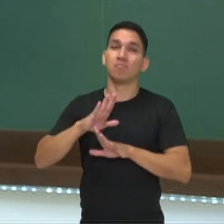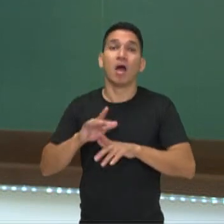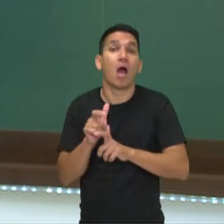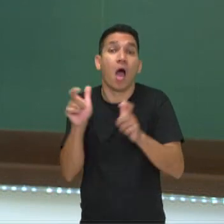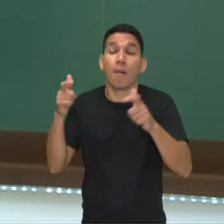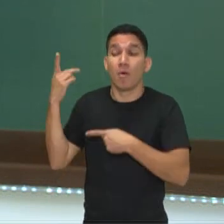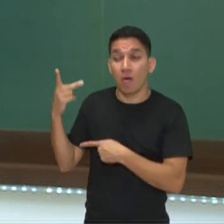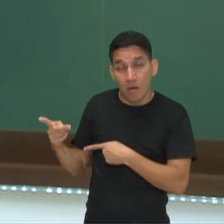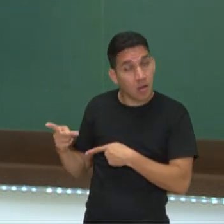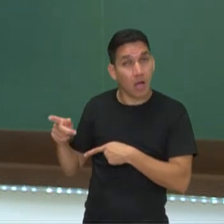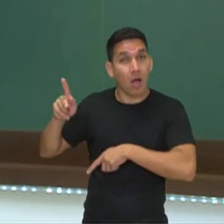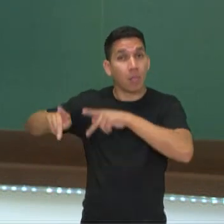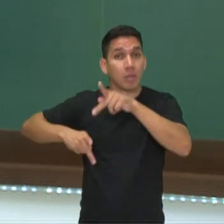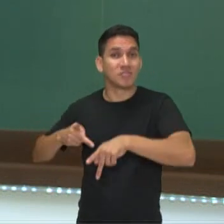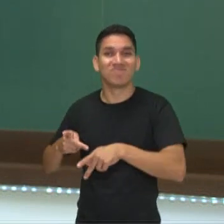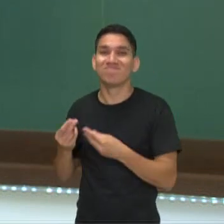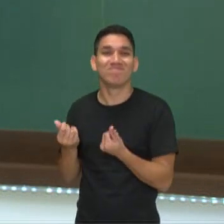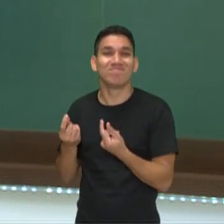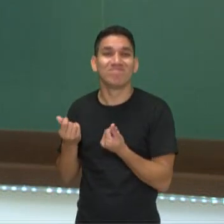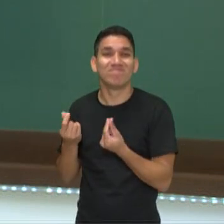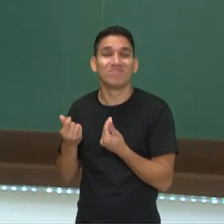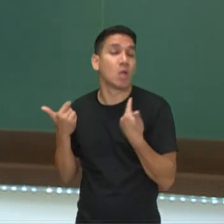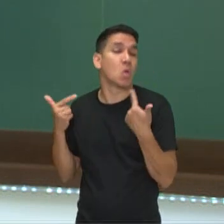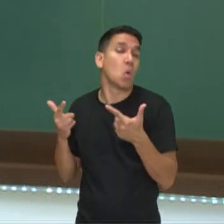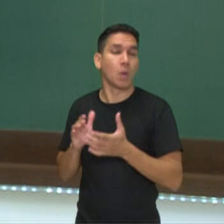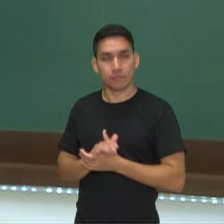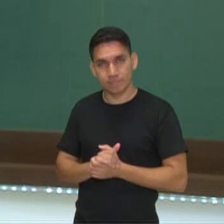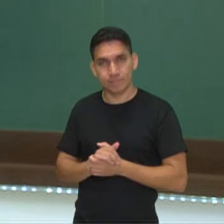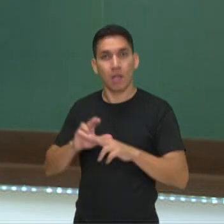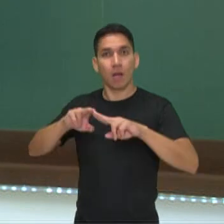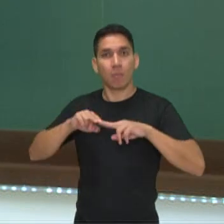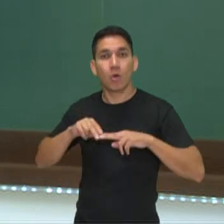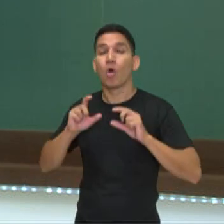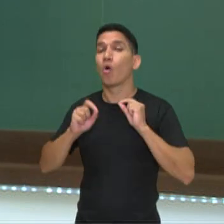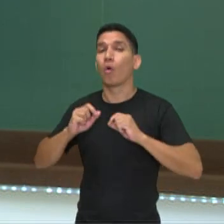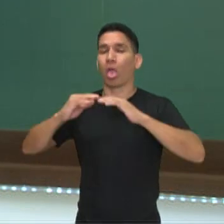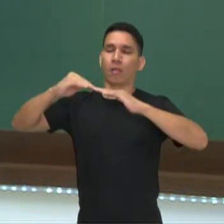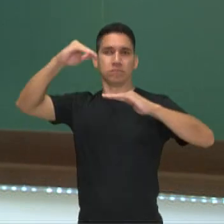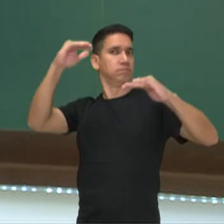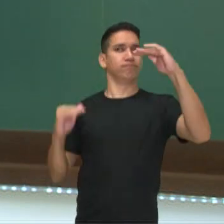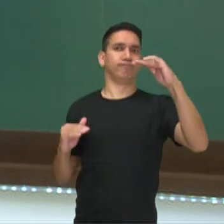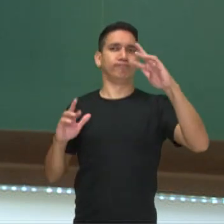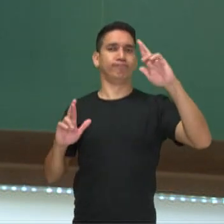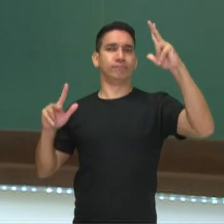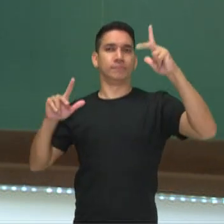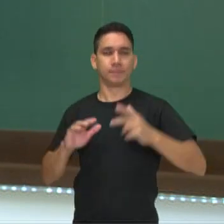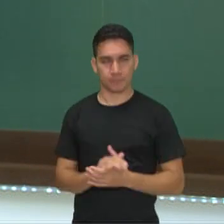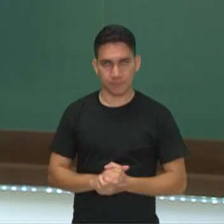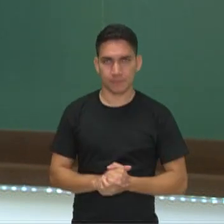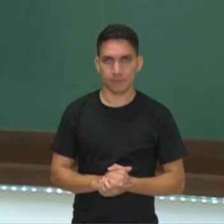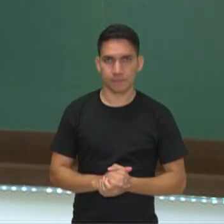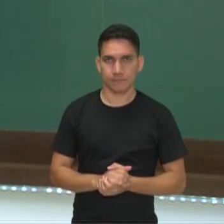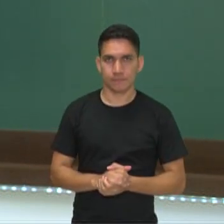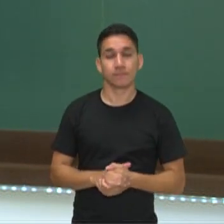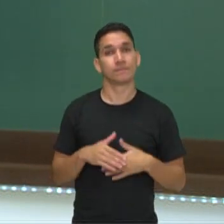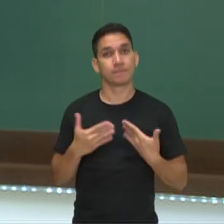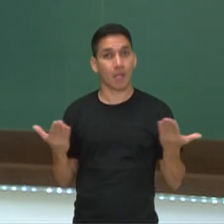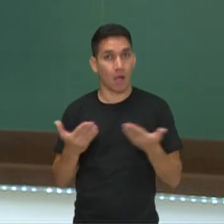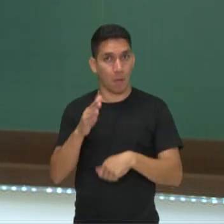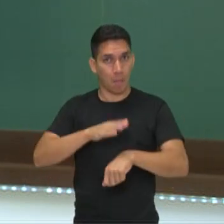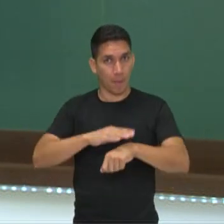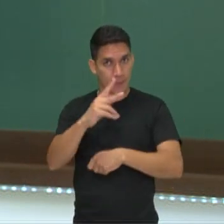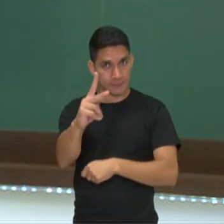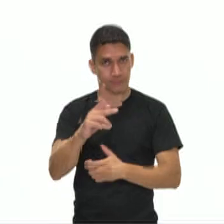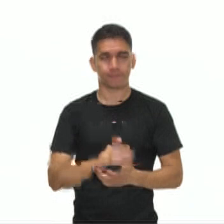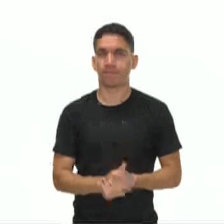da população não tem. E isso acaba, então, gerando uma desigualdade. Então, agora é a sua